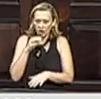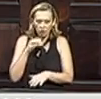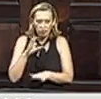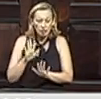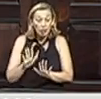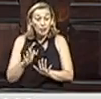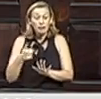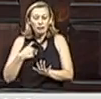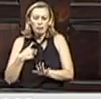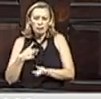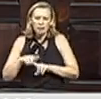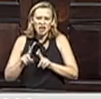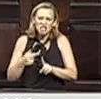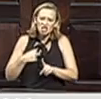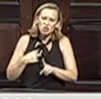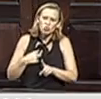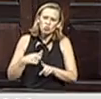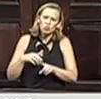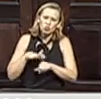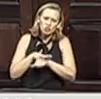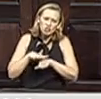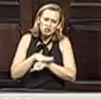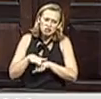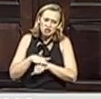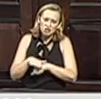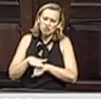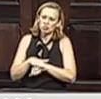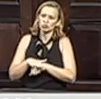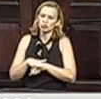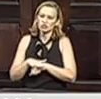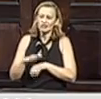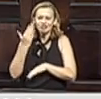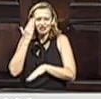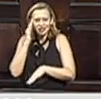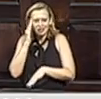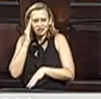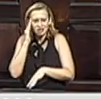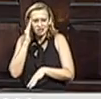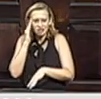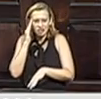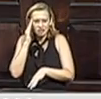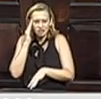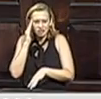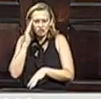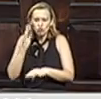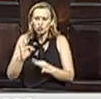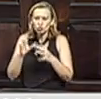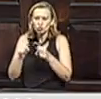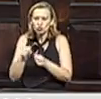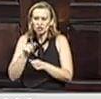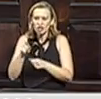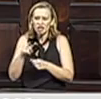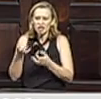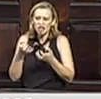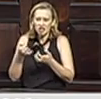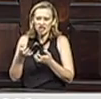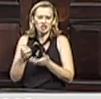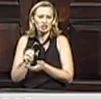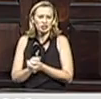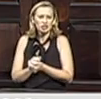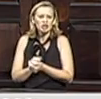eu, conversando com ele, contei com a compreensão e, ao mesmo tempo, compreendi que seria muito